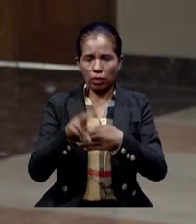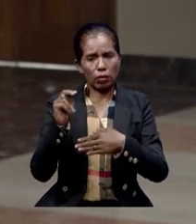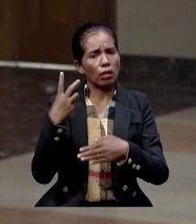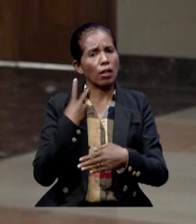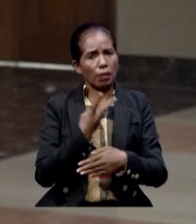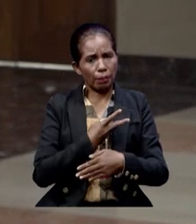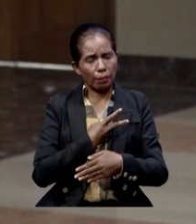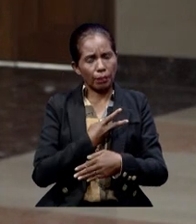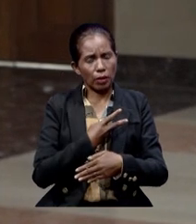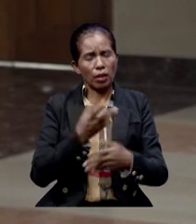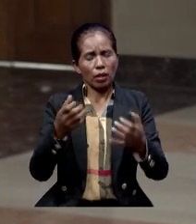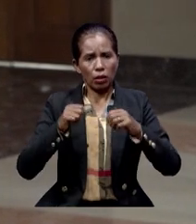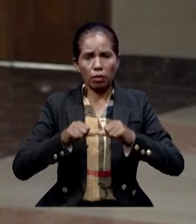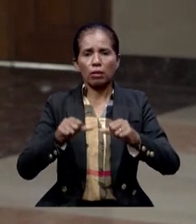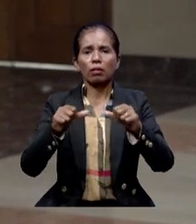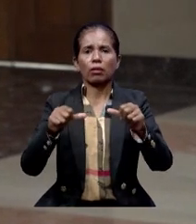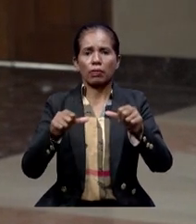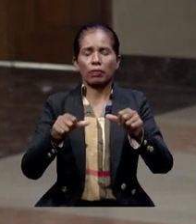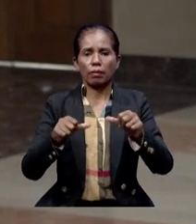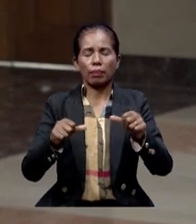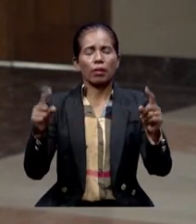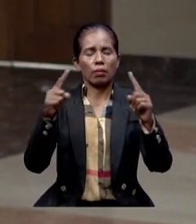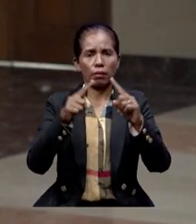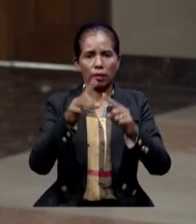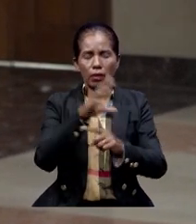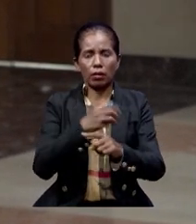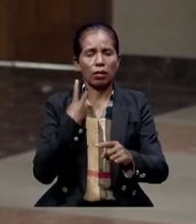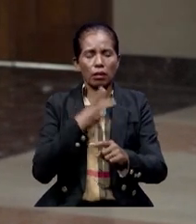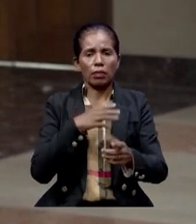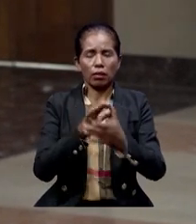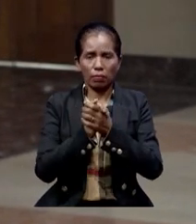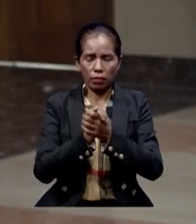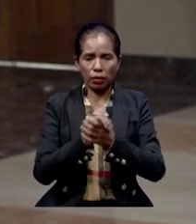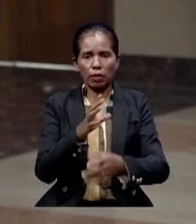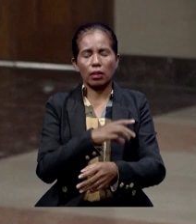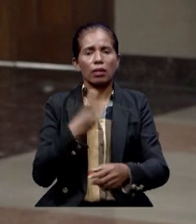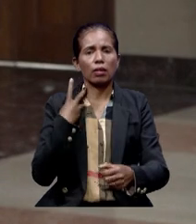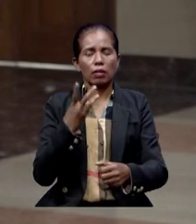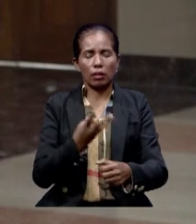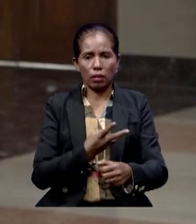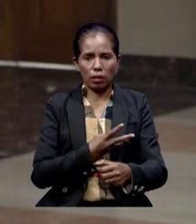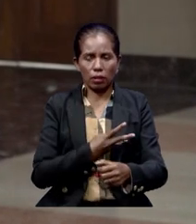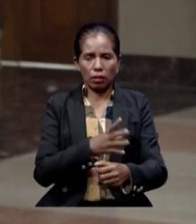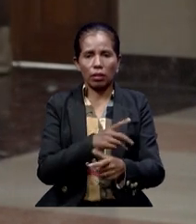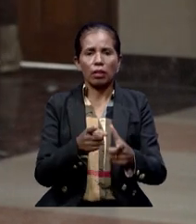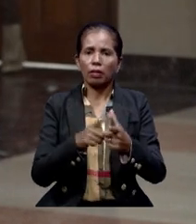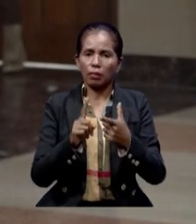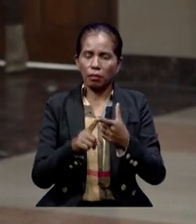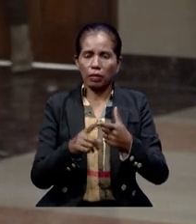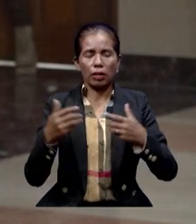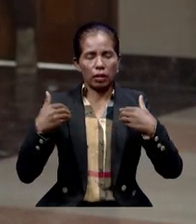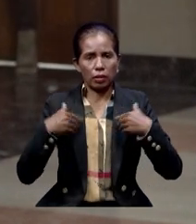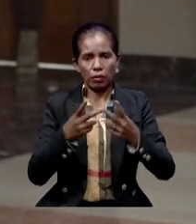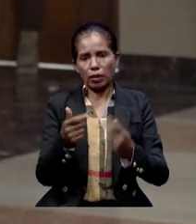se a cara continua, vai a cooperação de metilhutam, e a área de infraestrutura, depois, mostra a